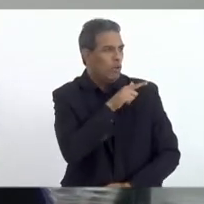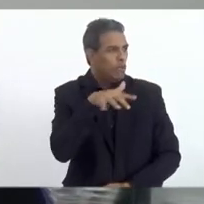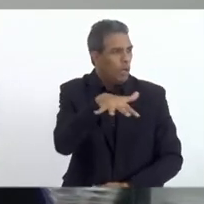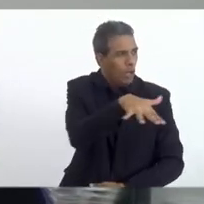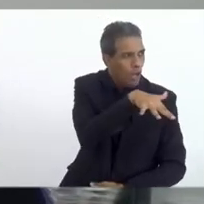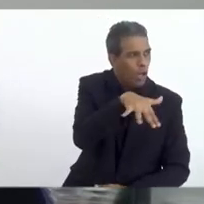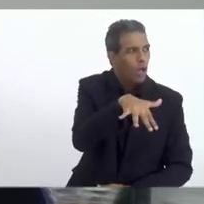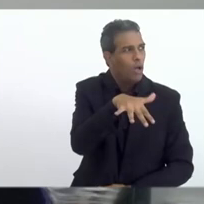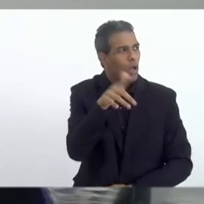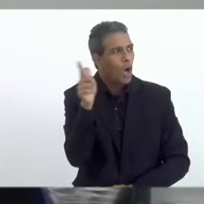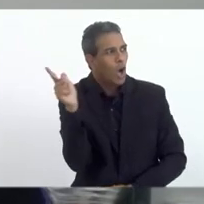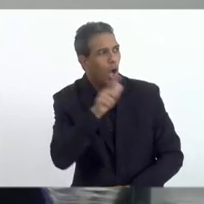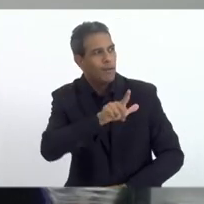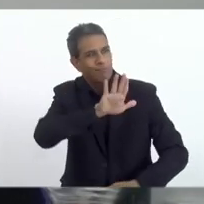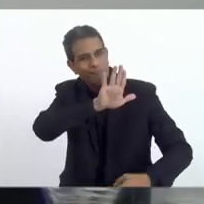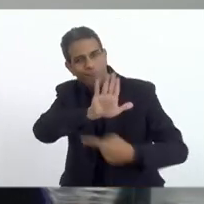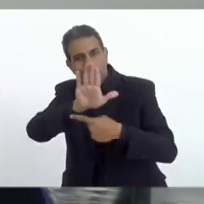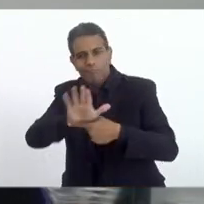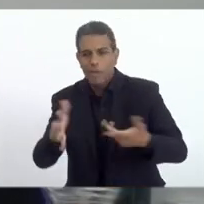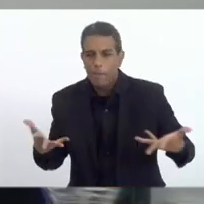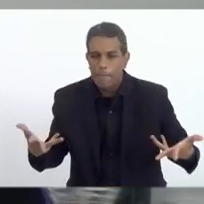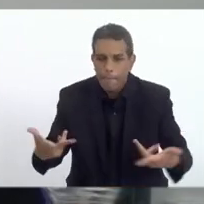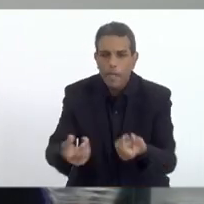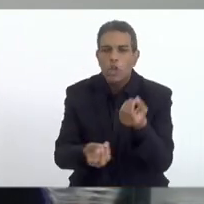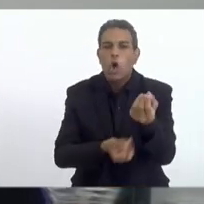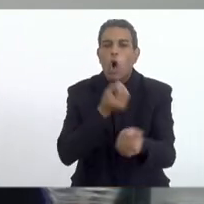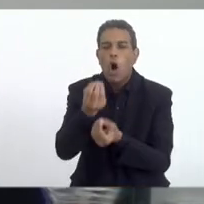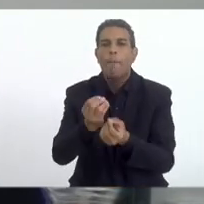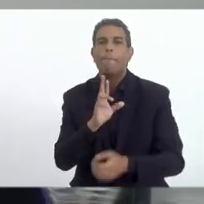aqui para fazer uma excelente